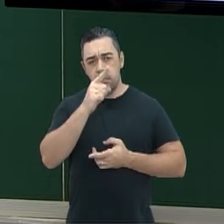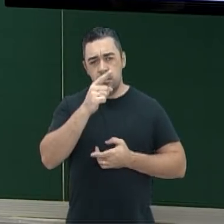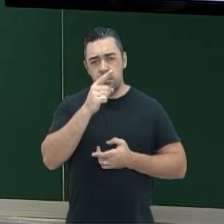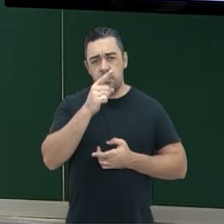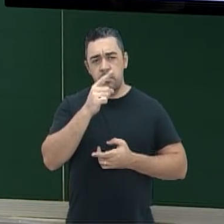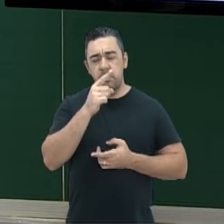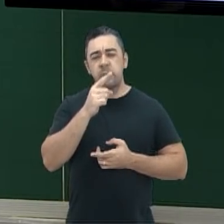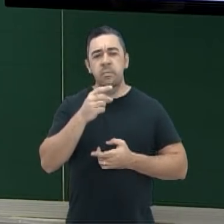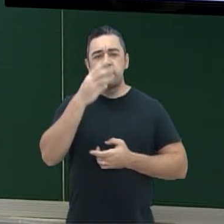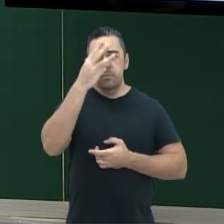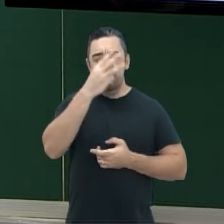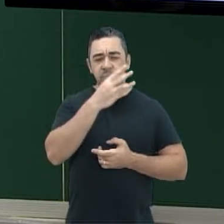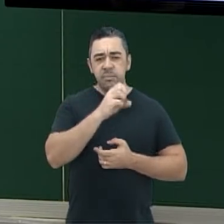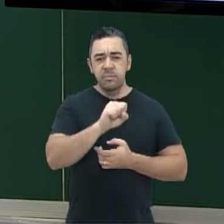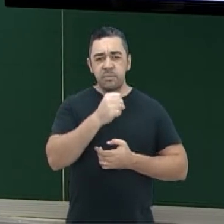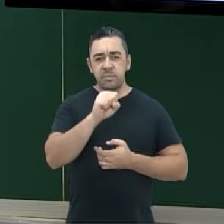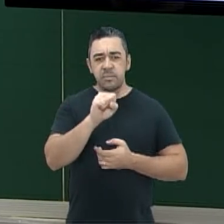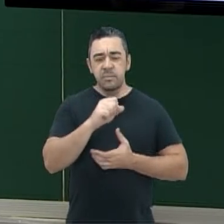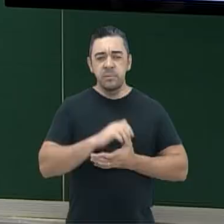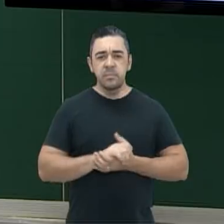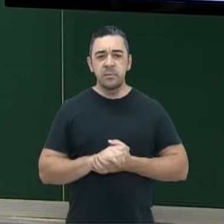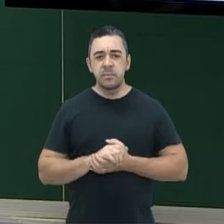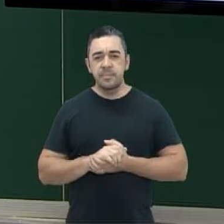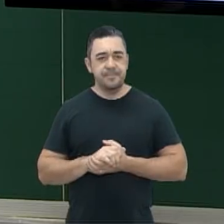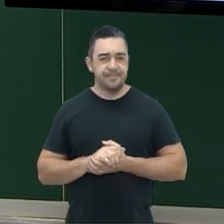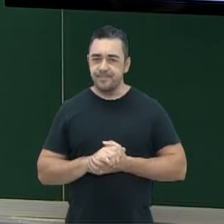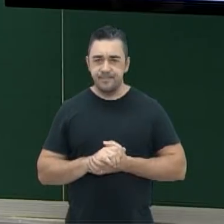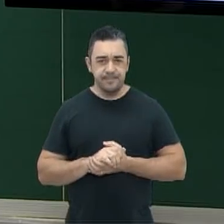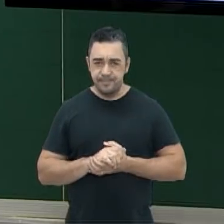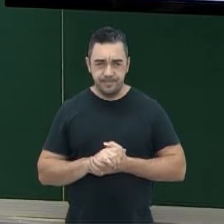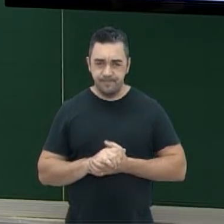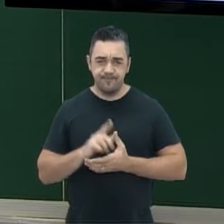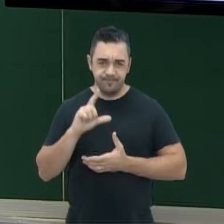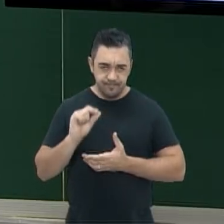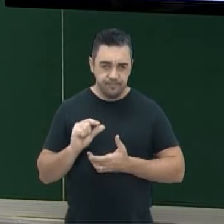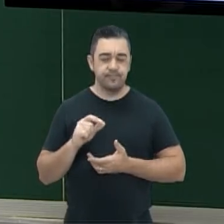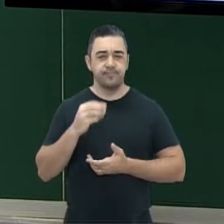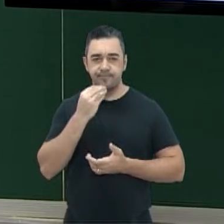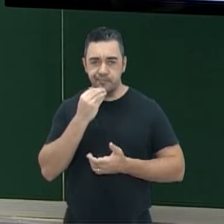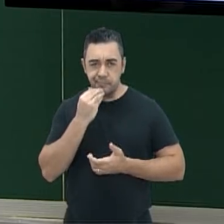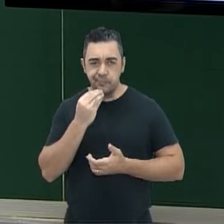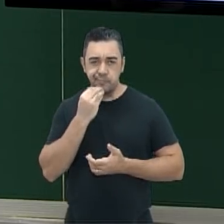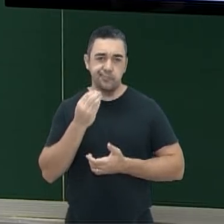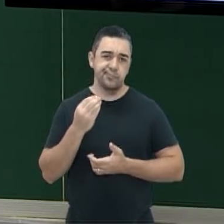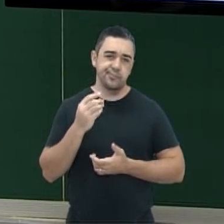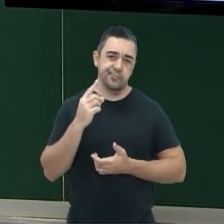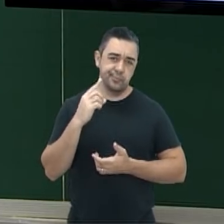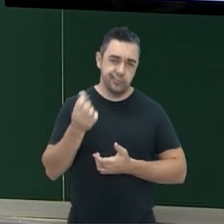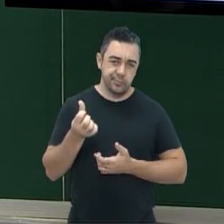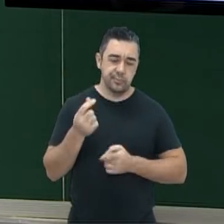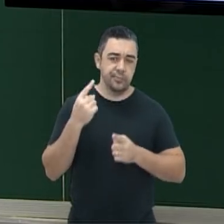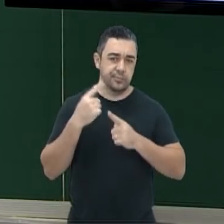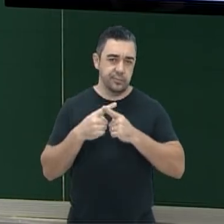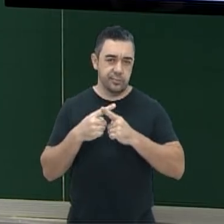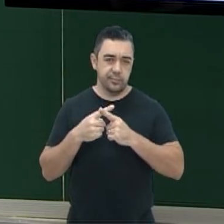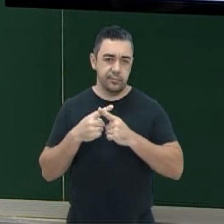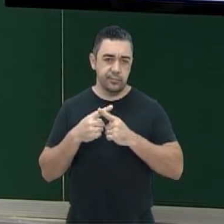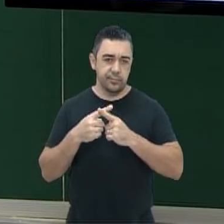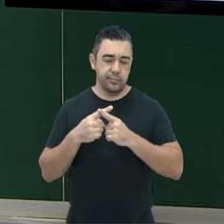1, 5, com mais 3, 8, 80. Ficou menor. Posso pensar no 16